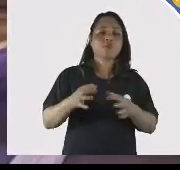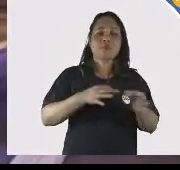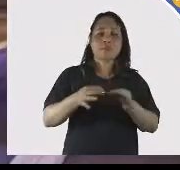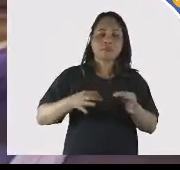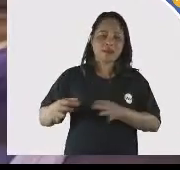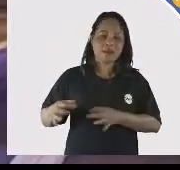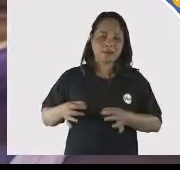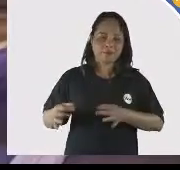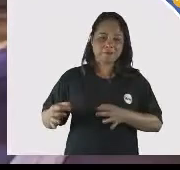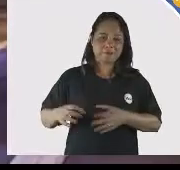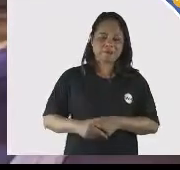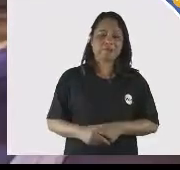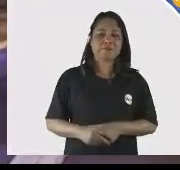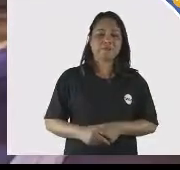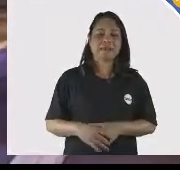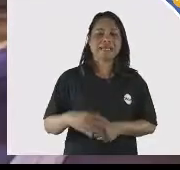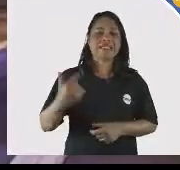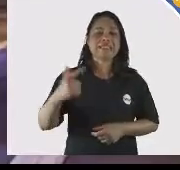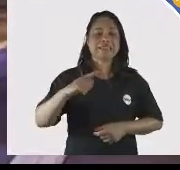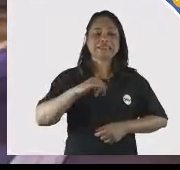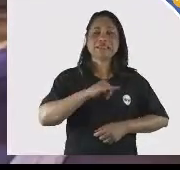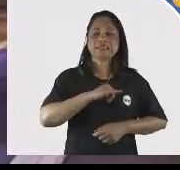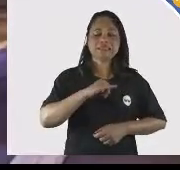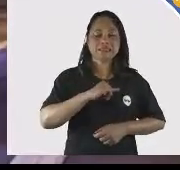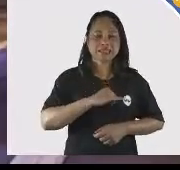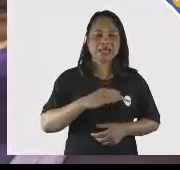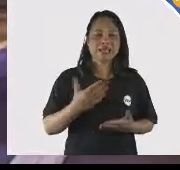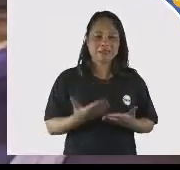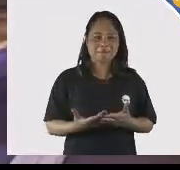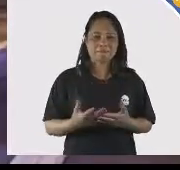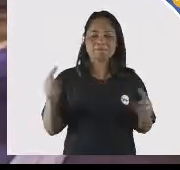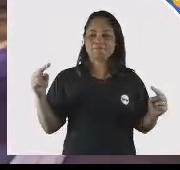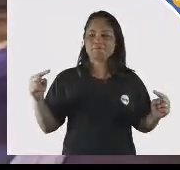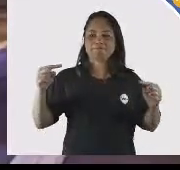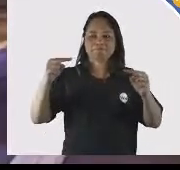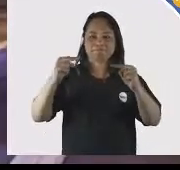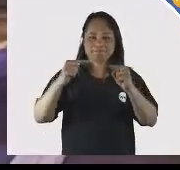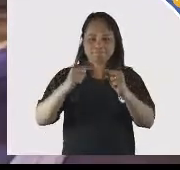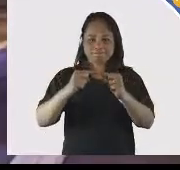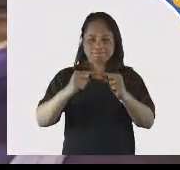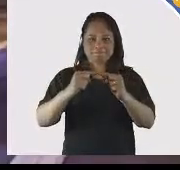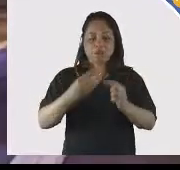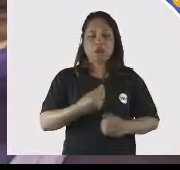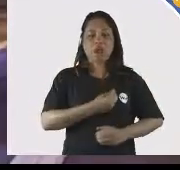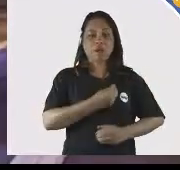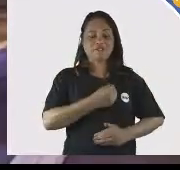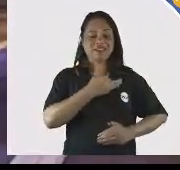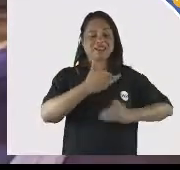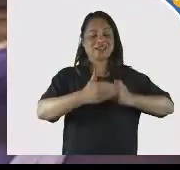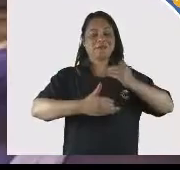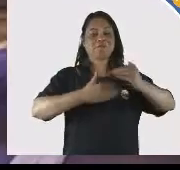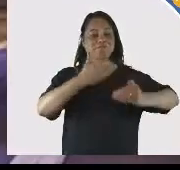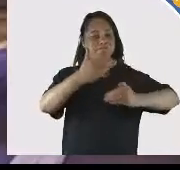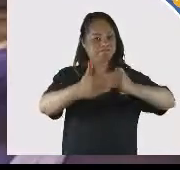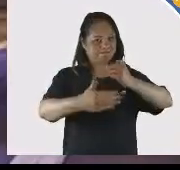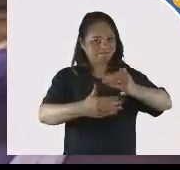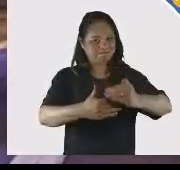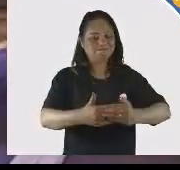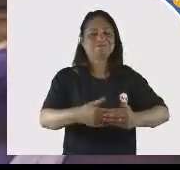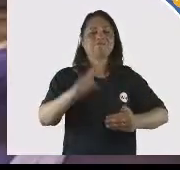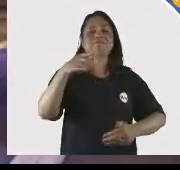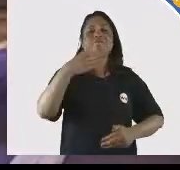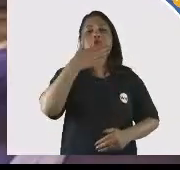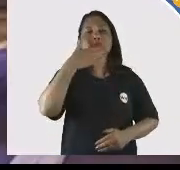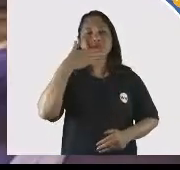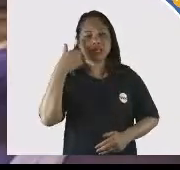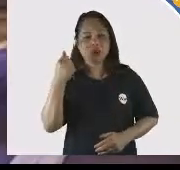quando isso é compreendido a série A vida as coisas vão caminhar cada vez melhor vai ser